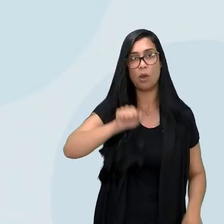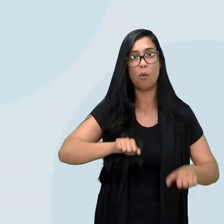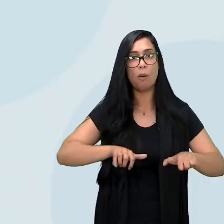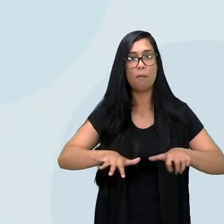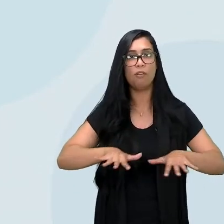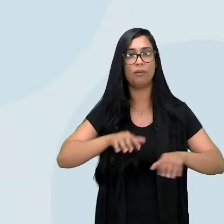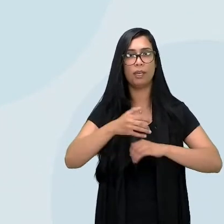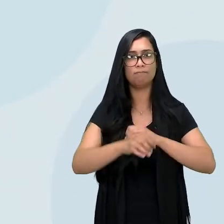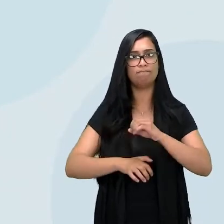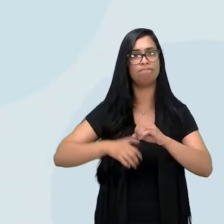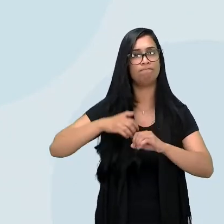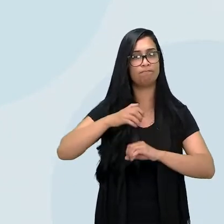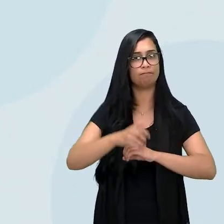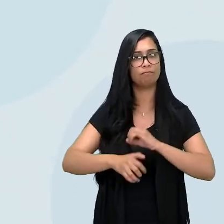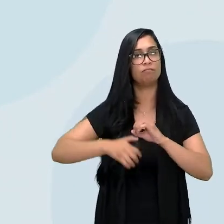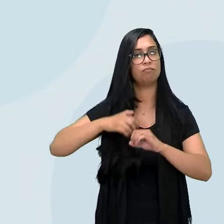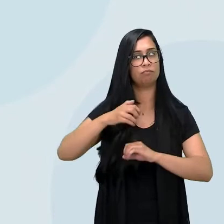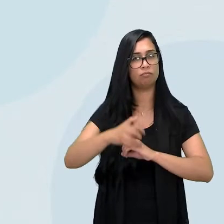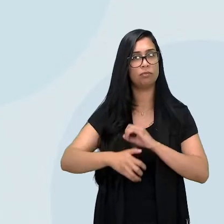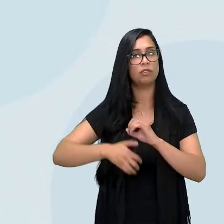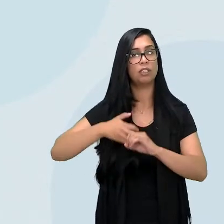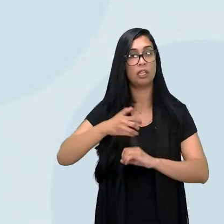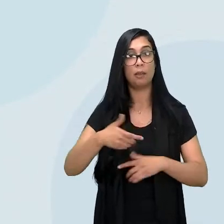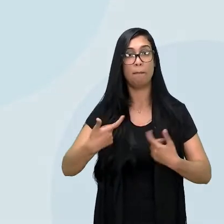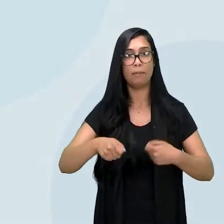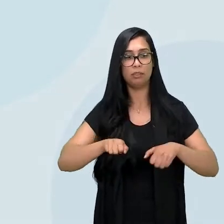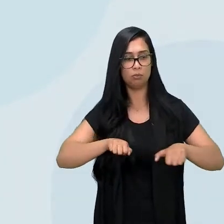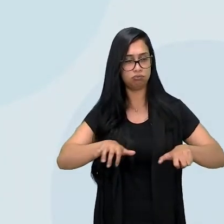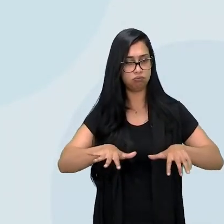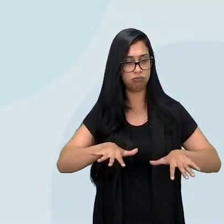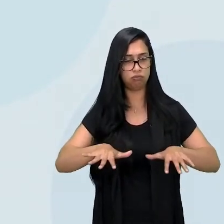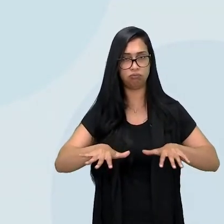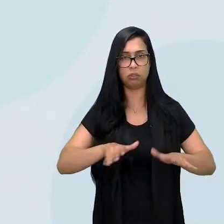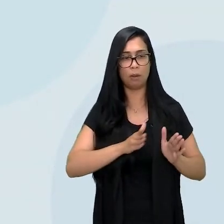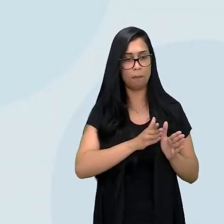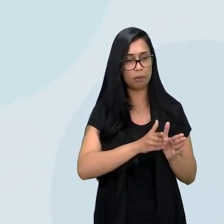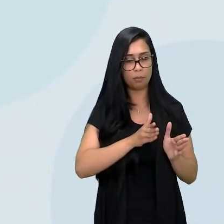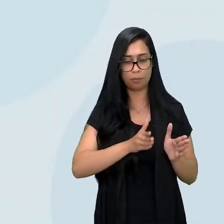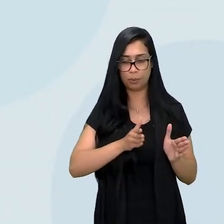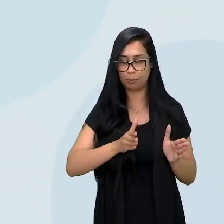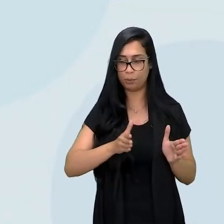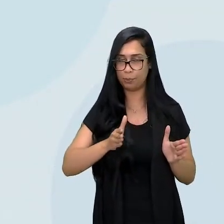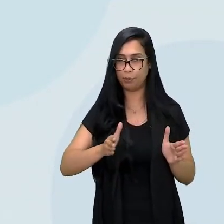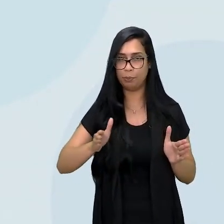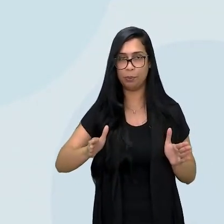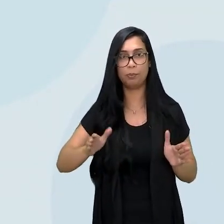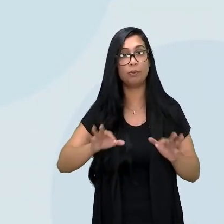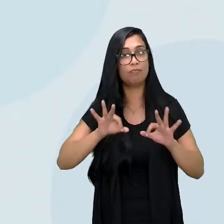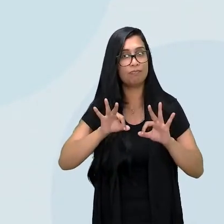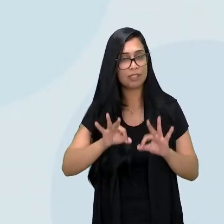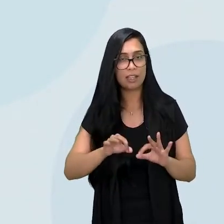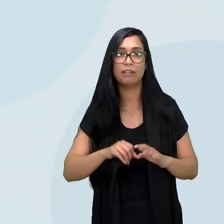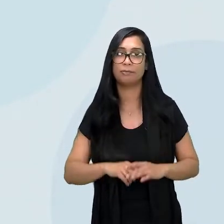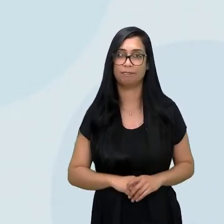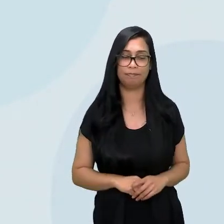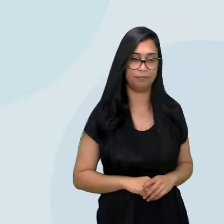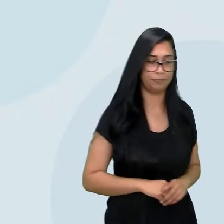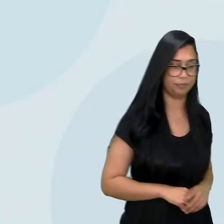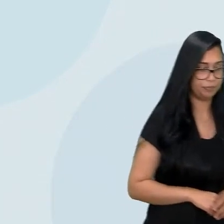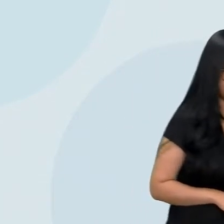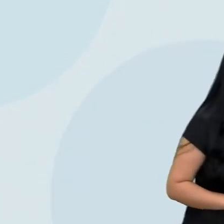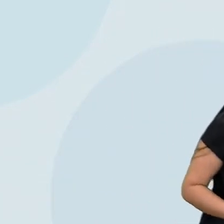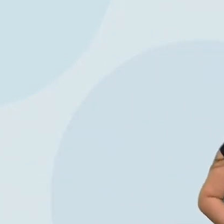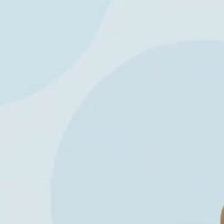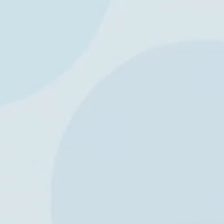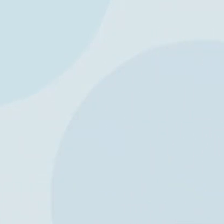desse elétron, ó, tem que ser um movimento ordenado, né? Tudo no mesmo sentido. O movimento ordenado do elétron é o que a gente